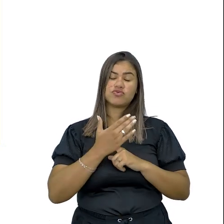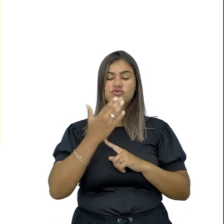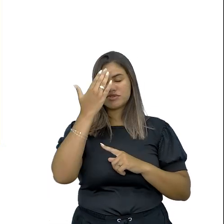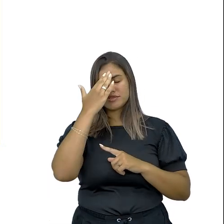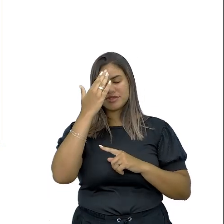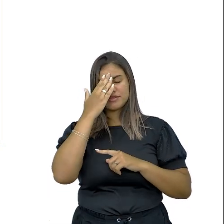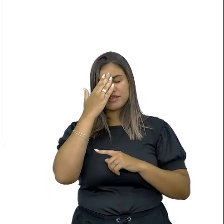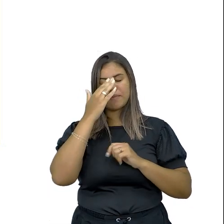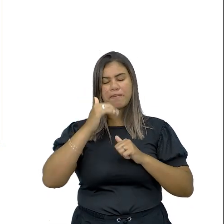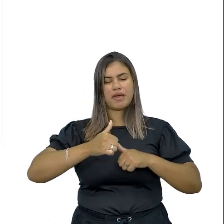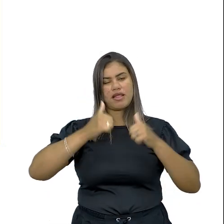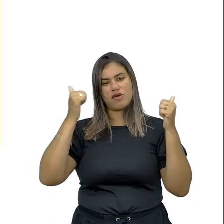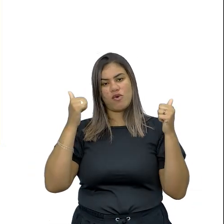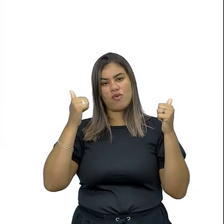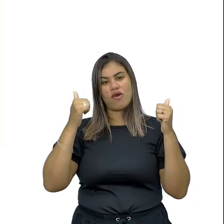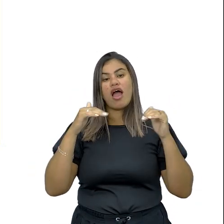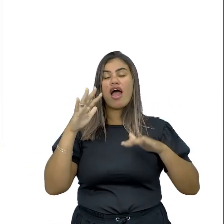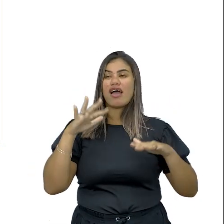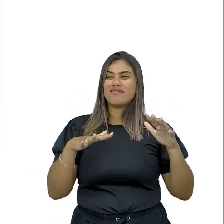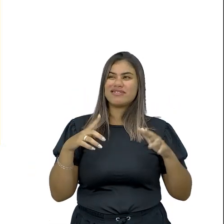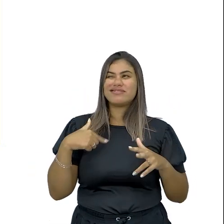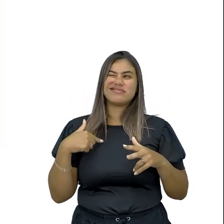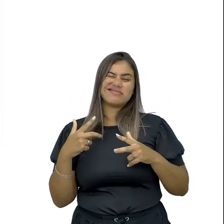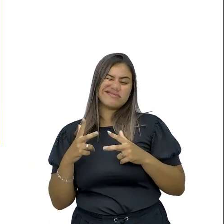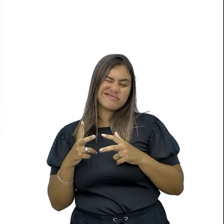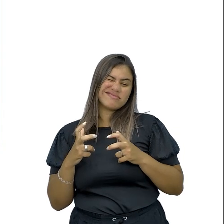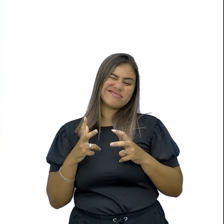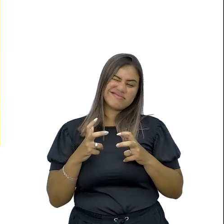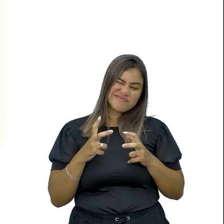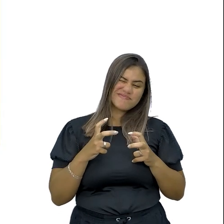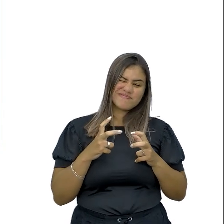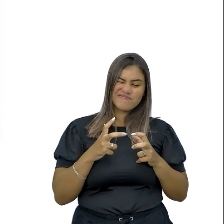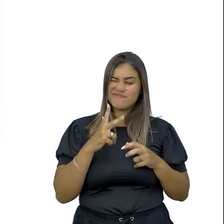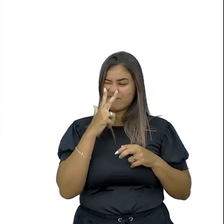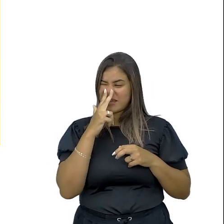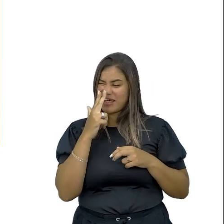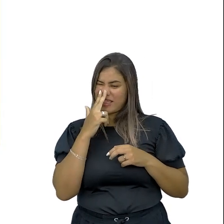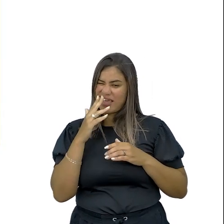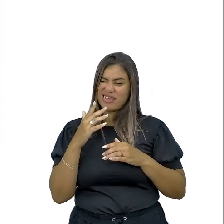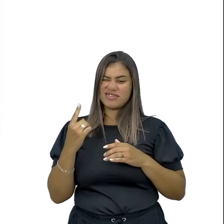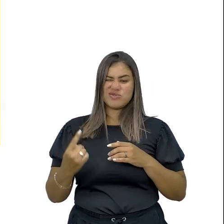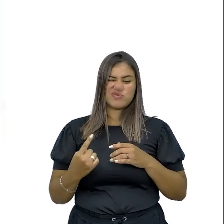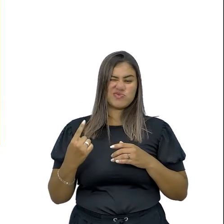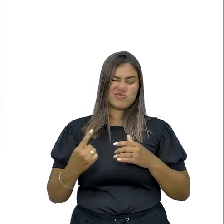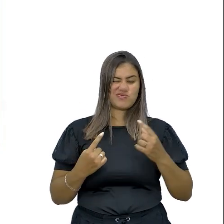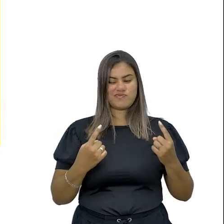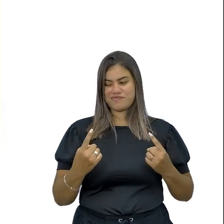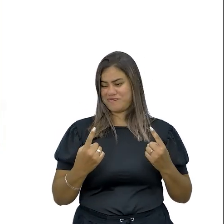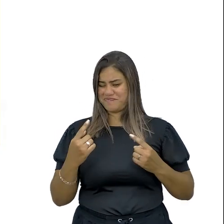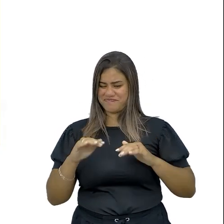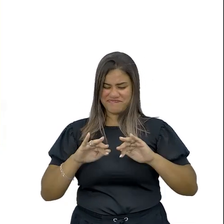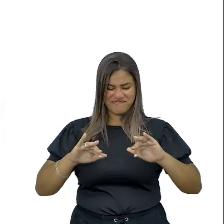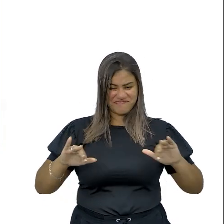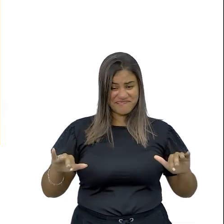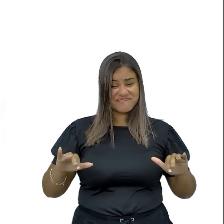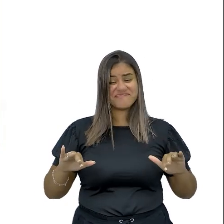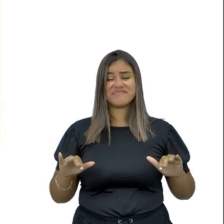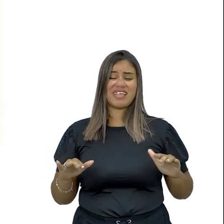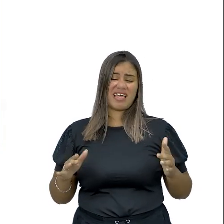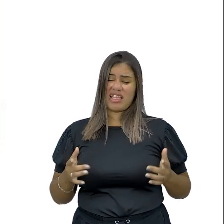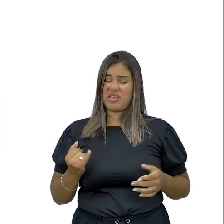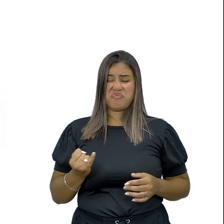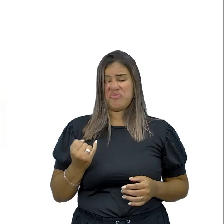melhor as coisas, porque às vezes a gente tem um pouco a impressão de que algumas coisas estão isoladas e tudo, e normalmente uma coisa isolada é algo sem